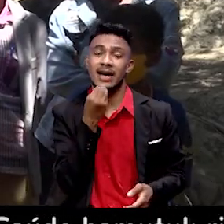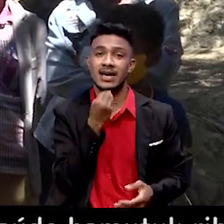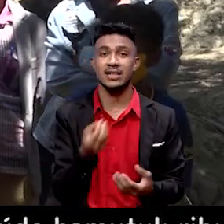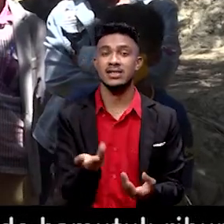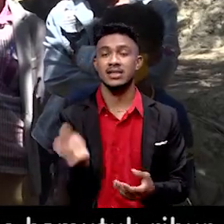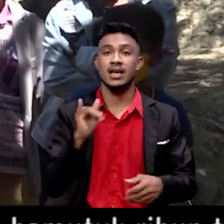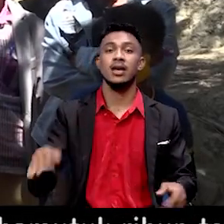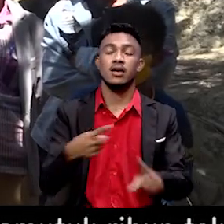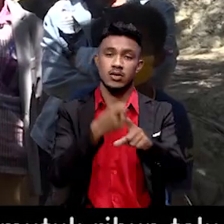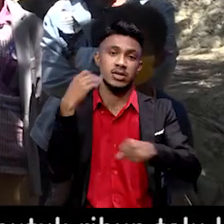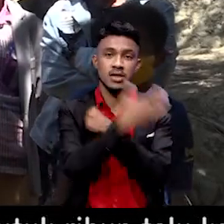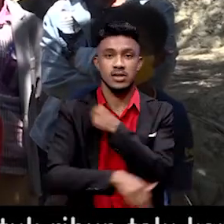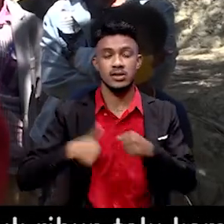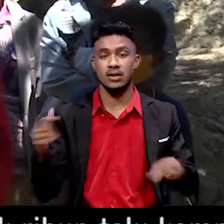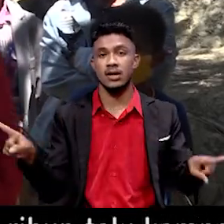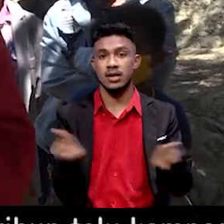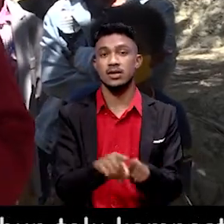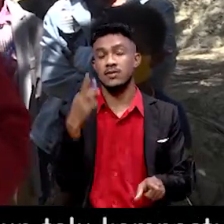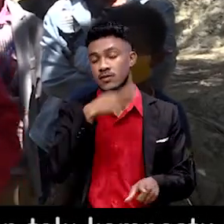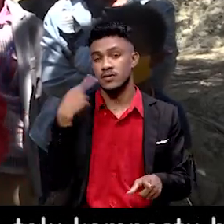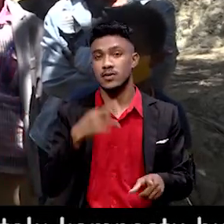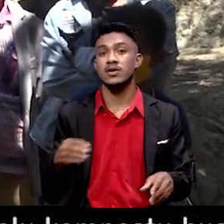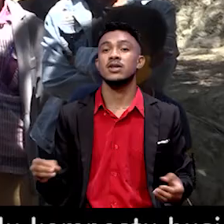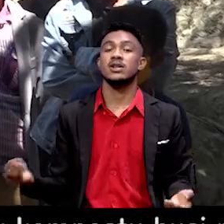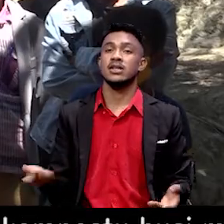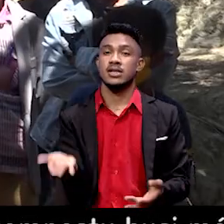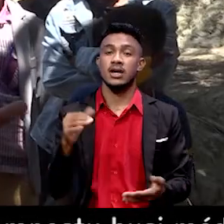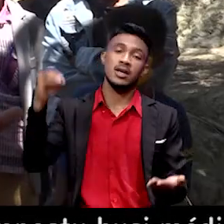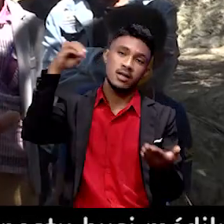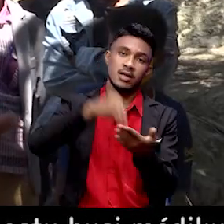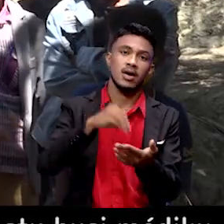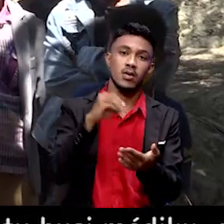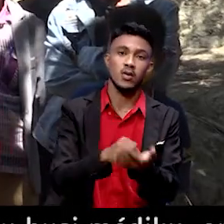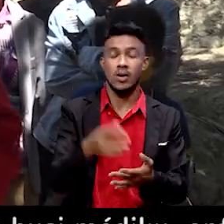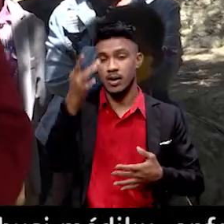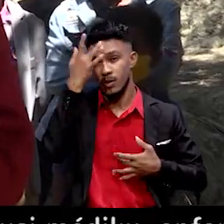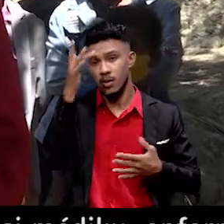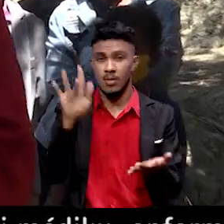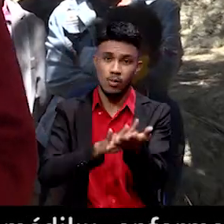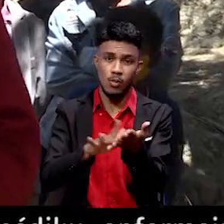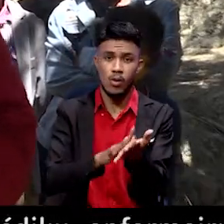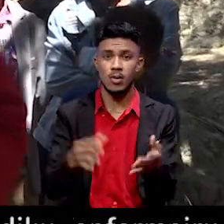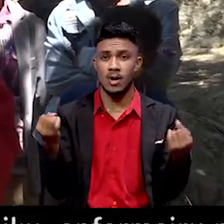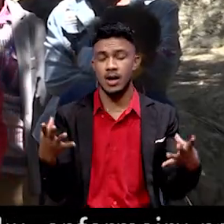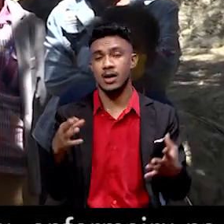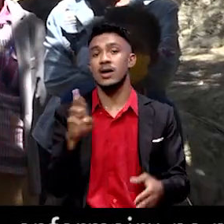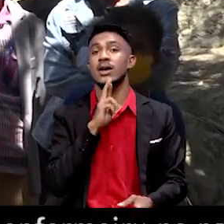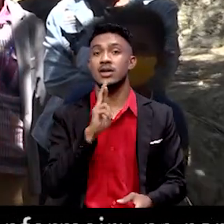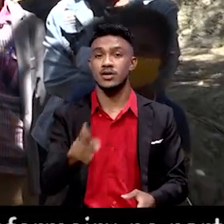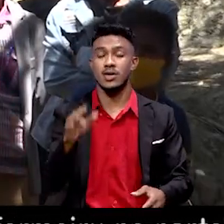reliur. Hanesam fos. Sira conserva o química, caro química. Maybe resultado